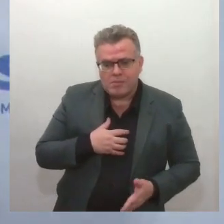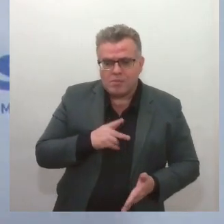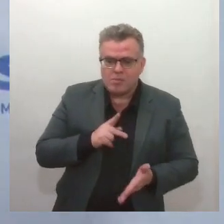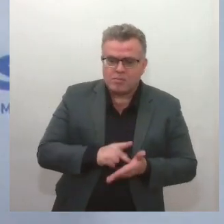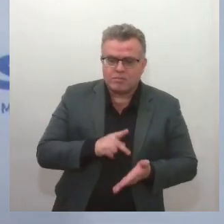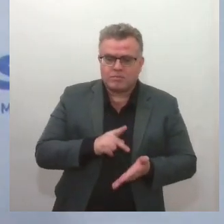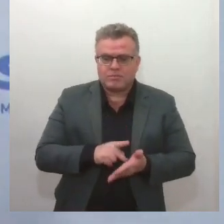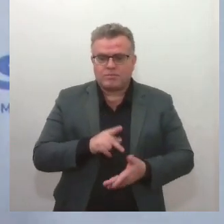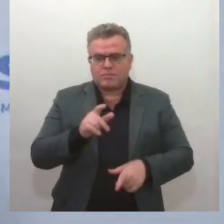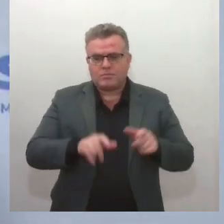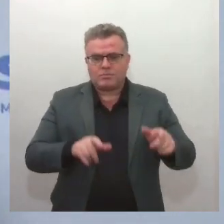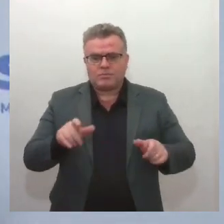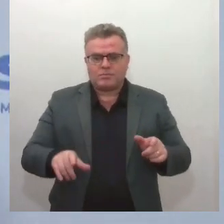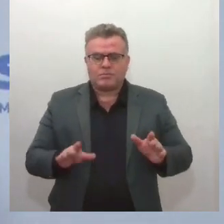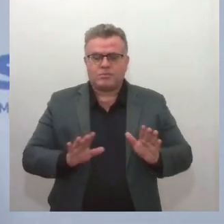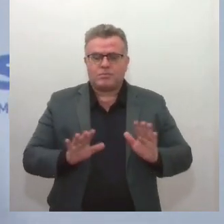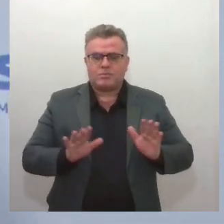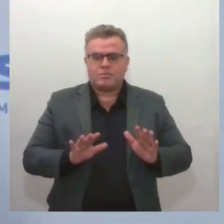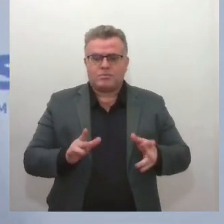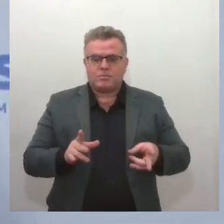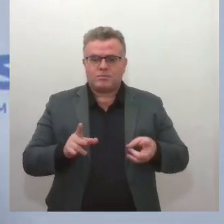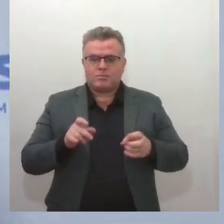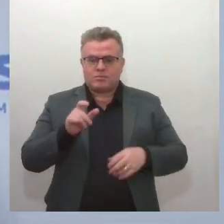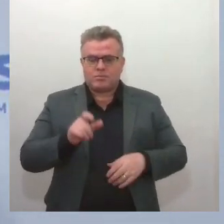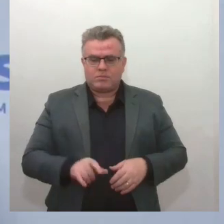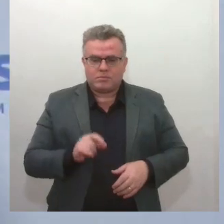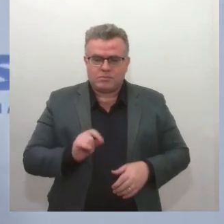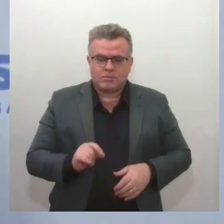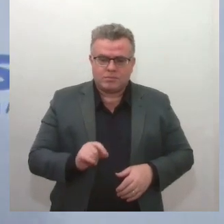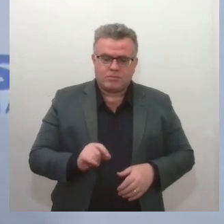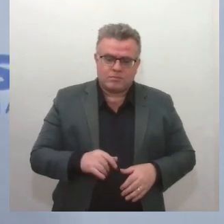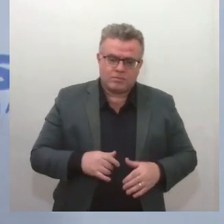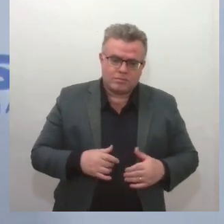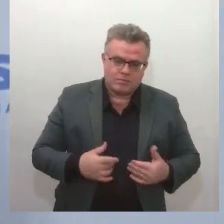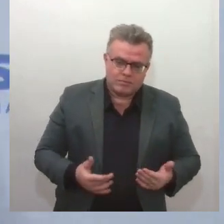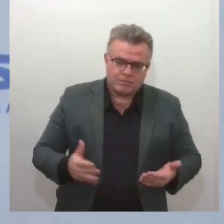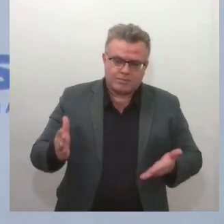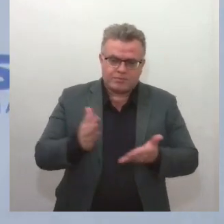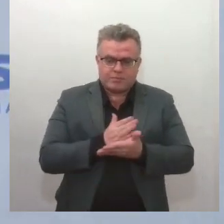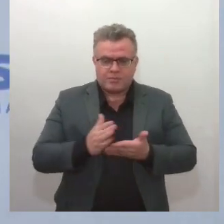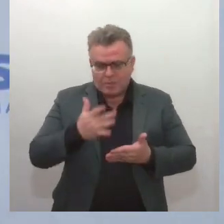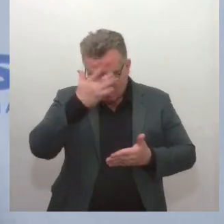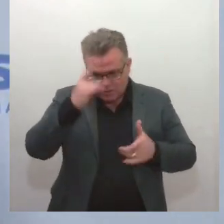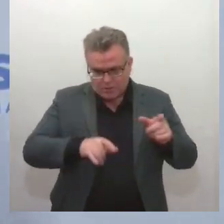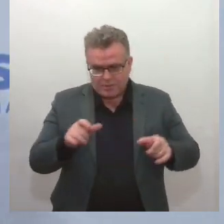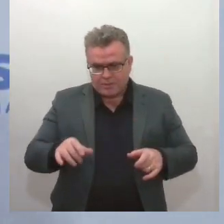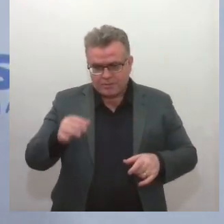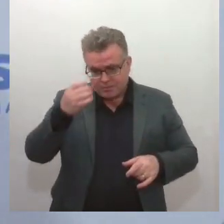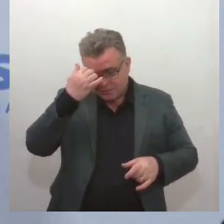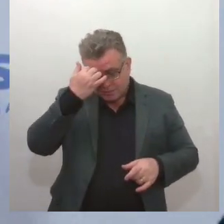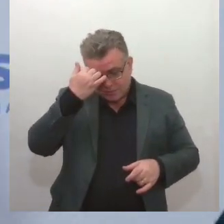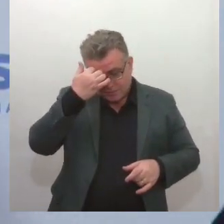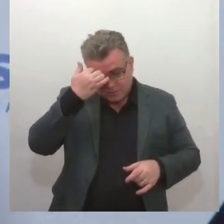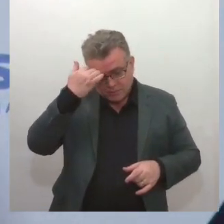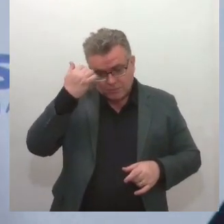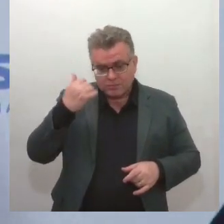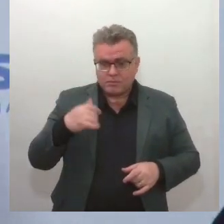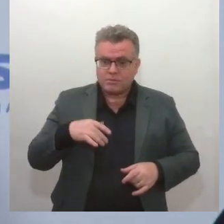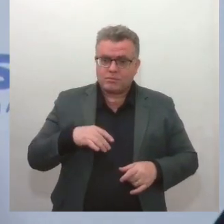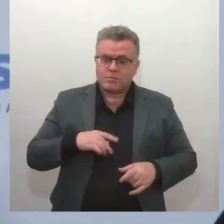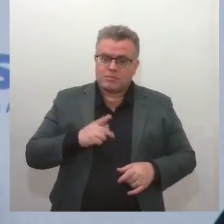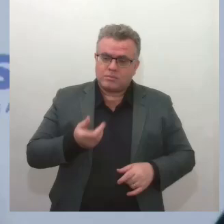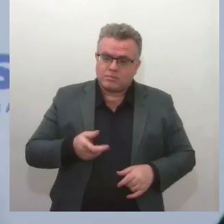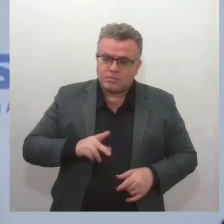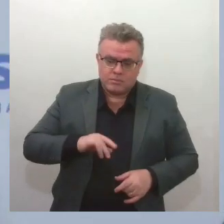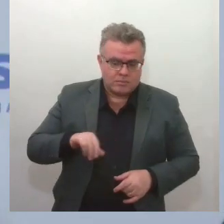veem como isso, né, mas infelizmente alguns pseudo-cristãos que se utilizam, né, da Bíblia